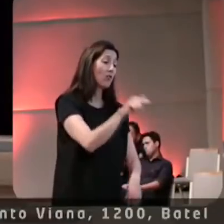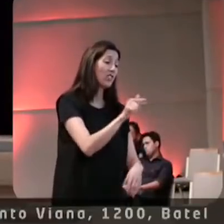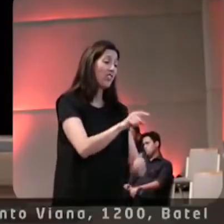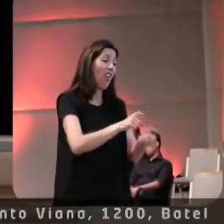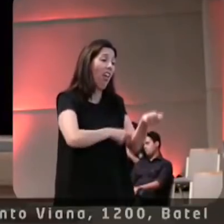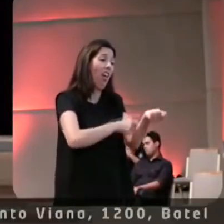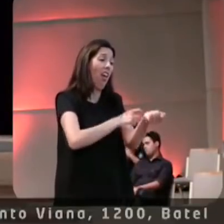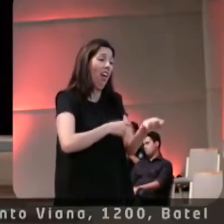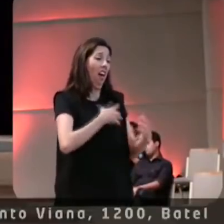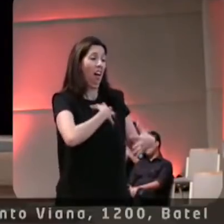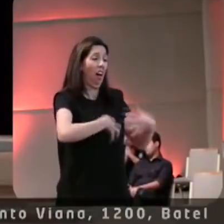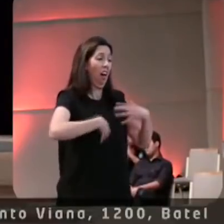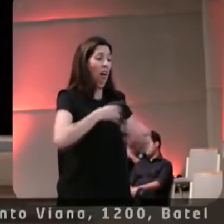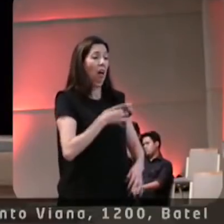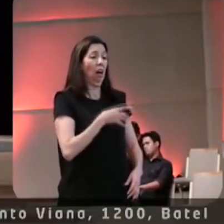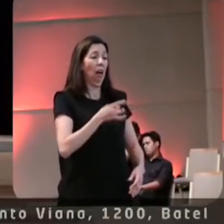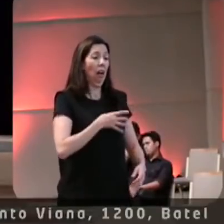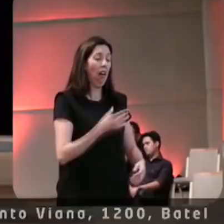redor.